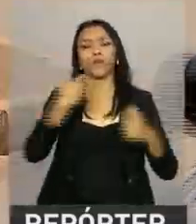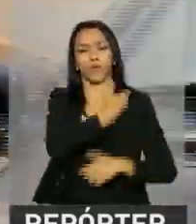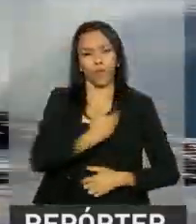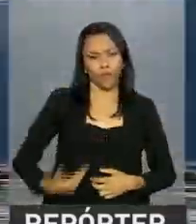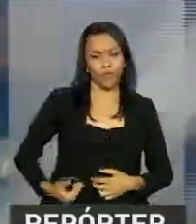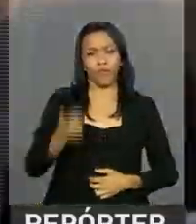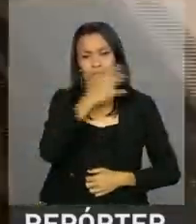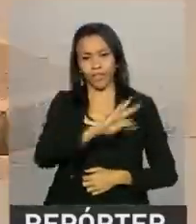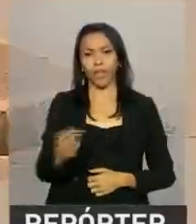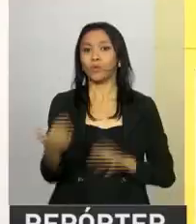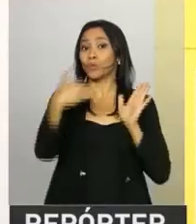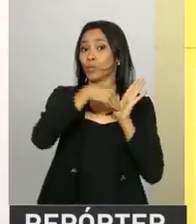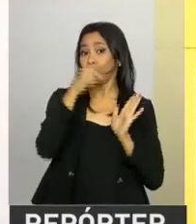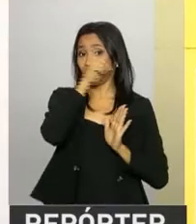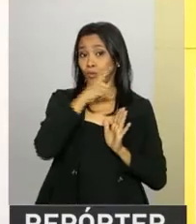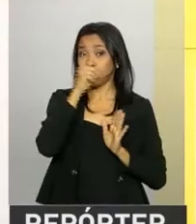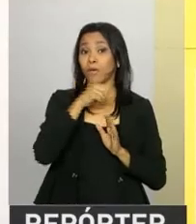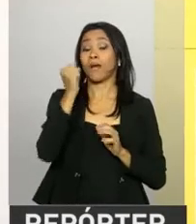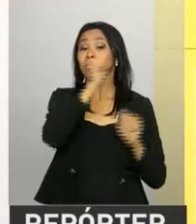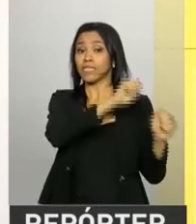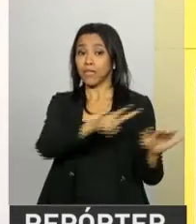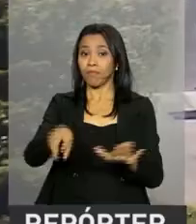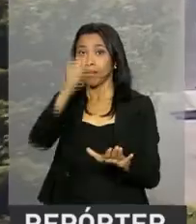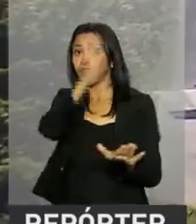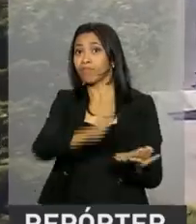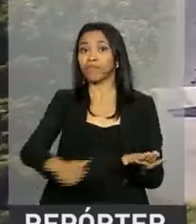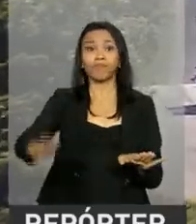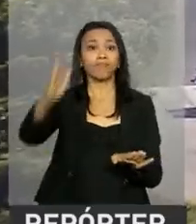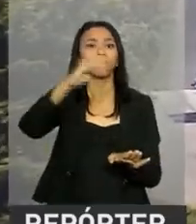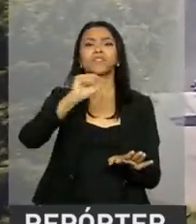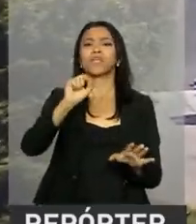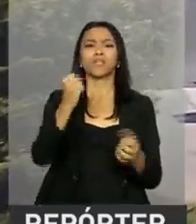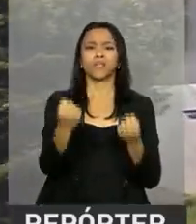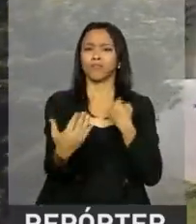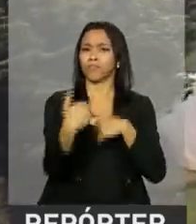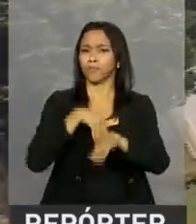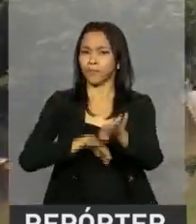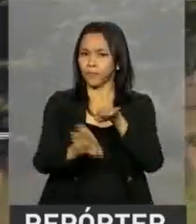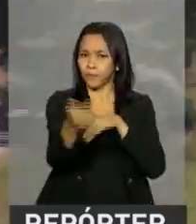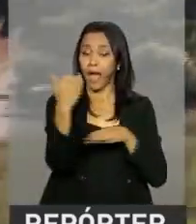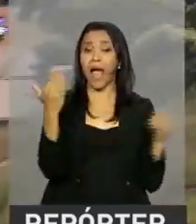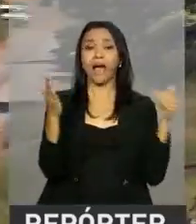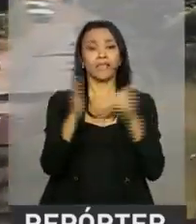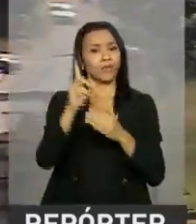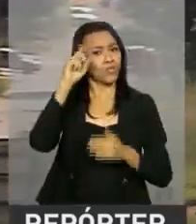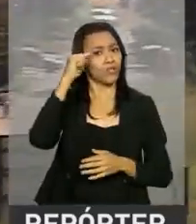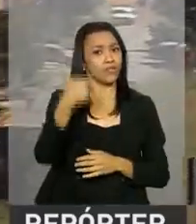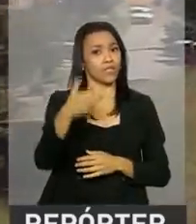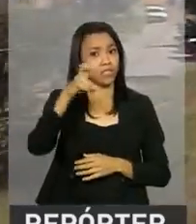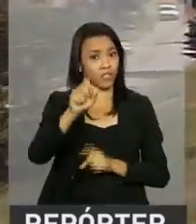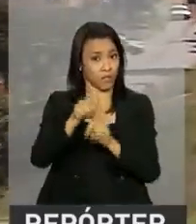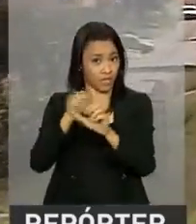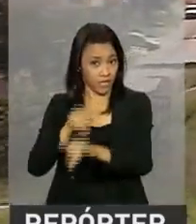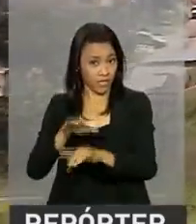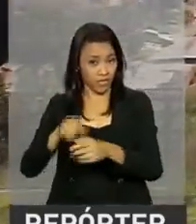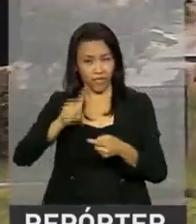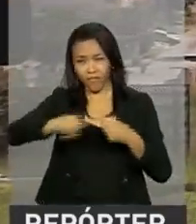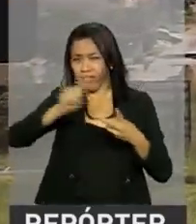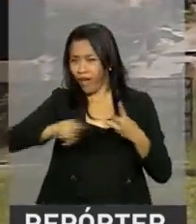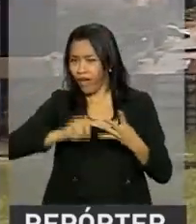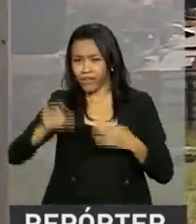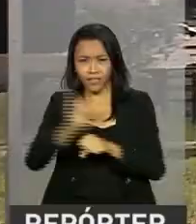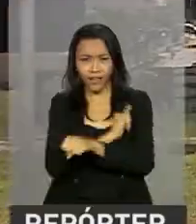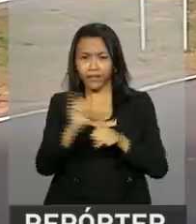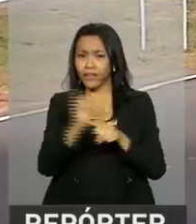no último domingo a Semana Nacional do Trânsito. Até o dia 25 de setembro, 300 ações serão realizadas